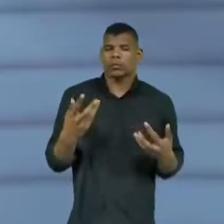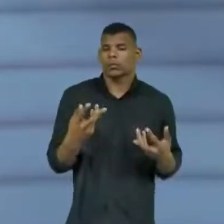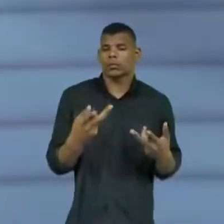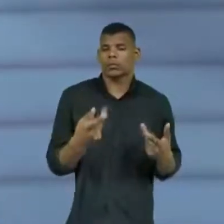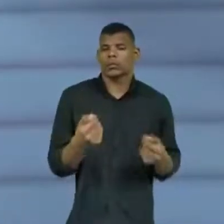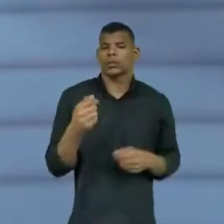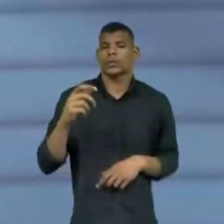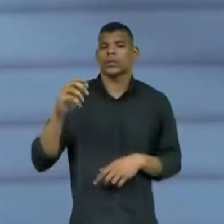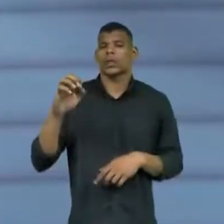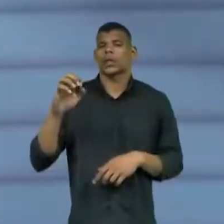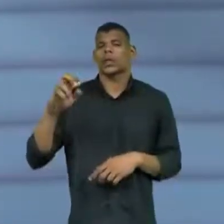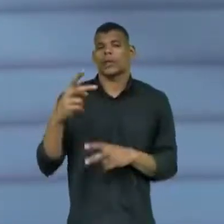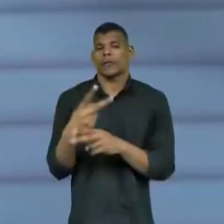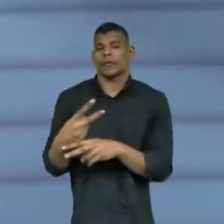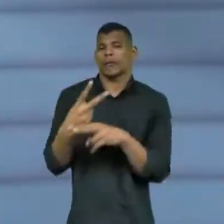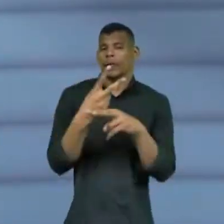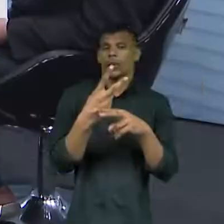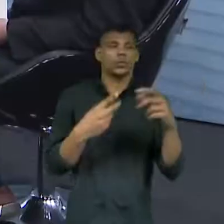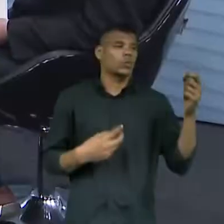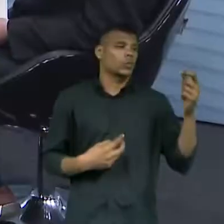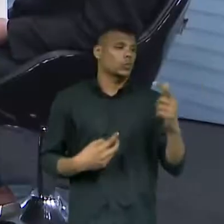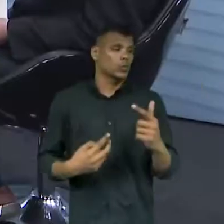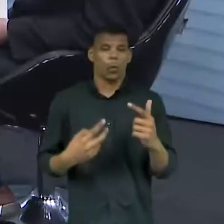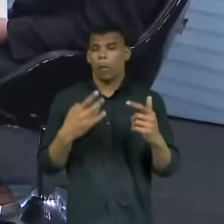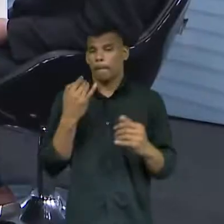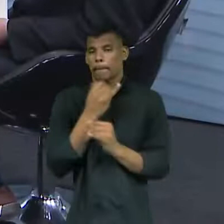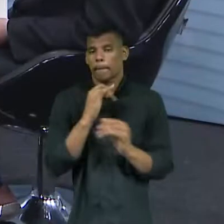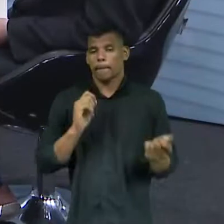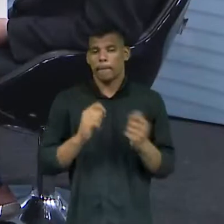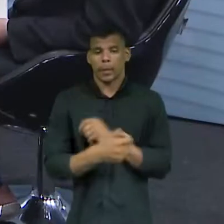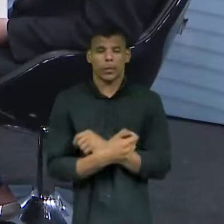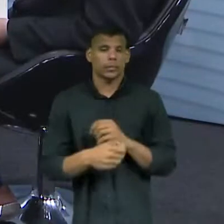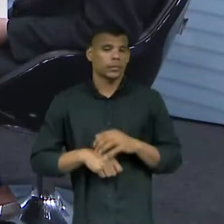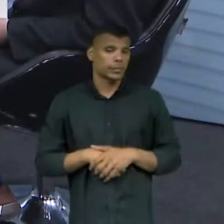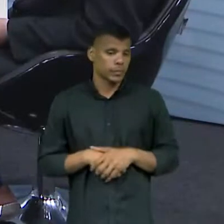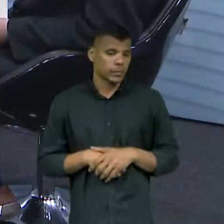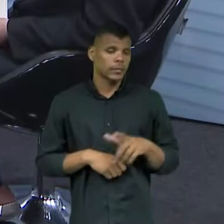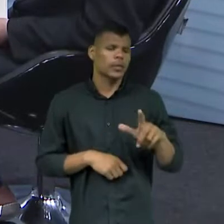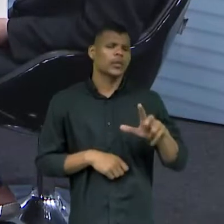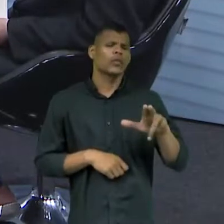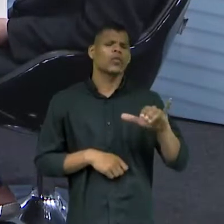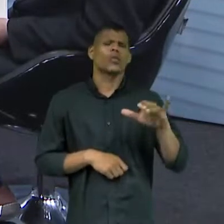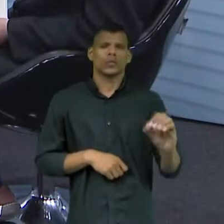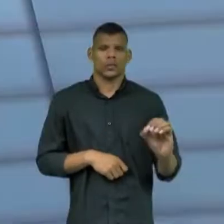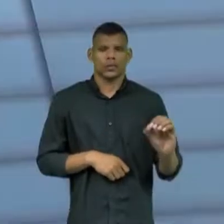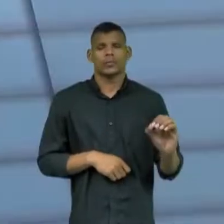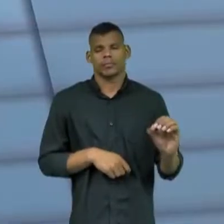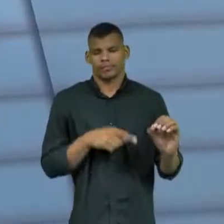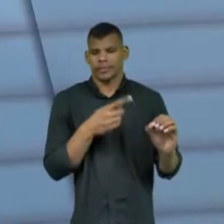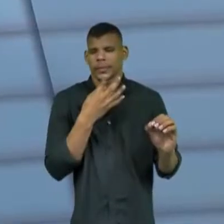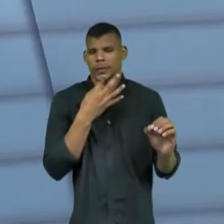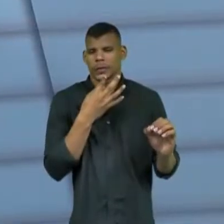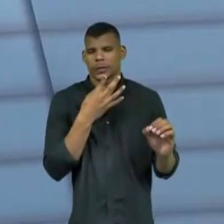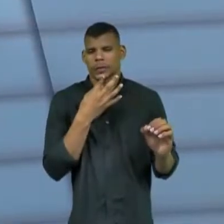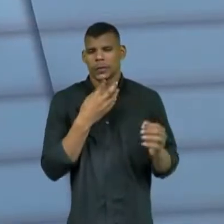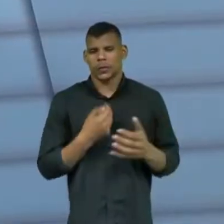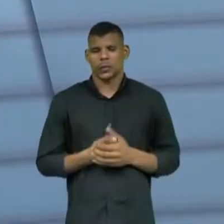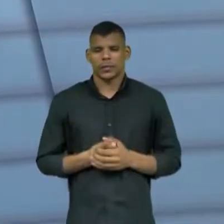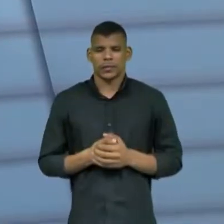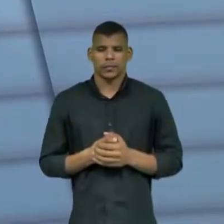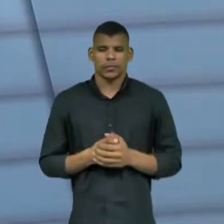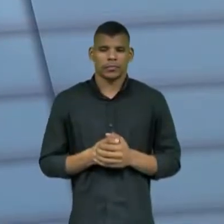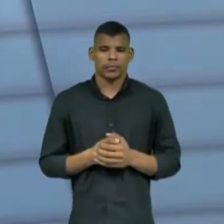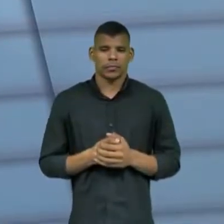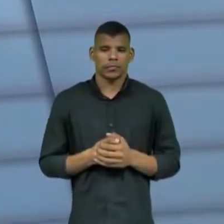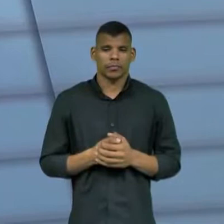eólica e solar em abundância. Espetacular. O Lúcio, eu já o conheço das lides esportivas. Tudo bom, Lúcio? Tudo bem, Renato. Prazer.